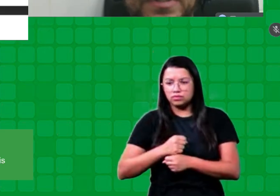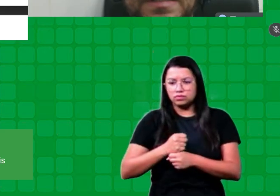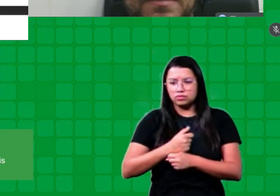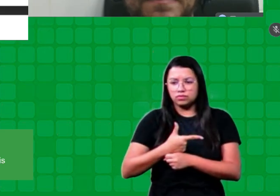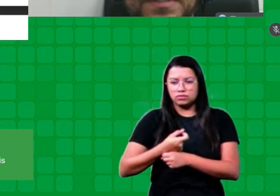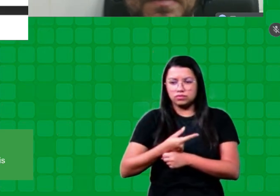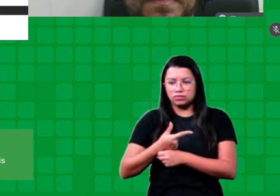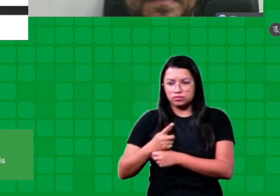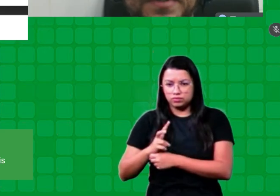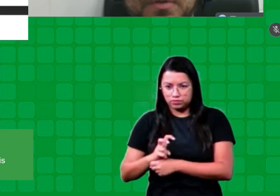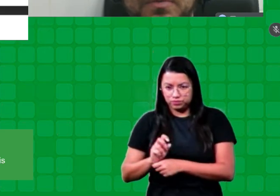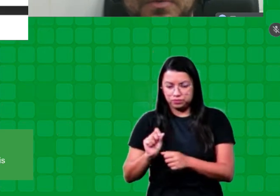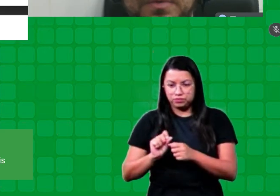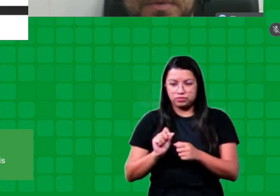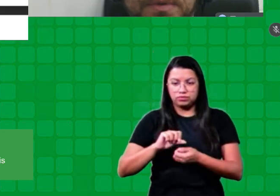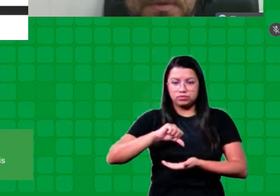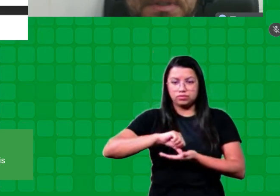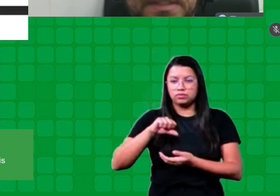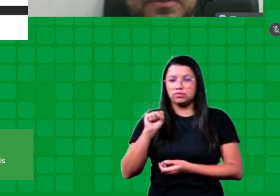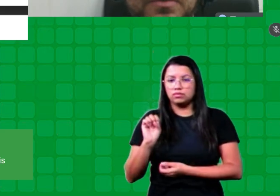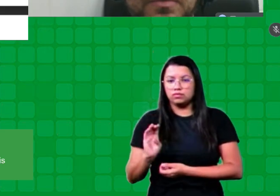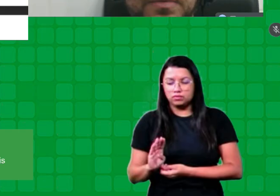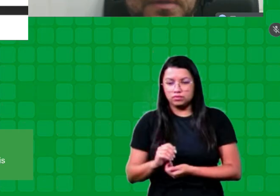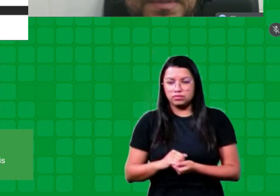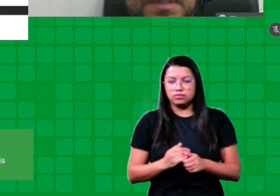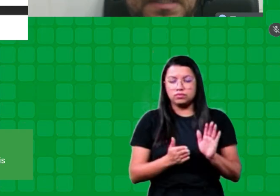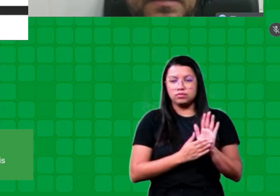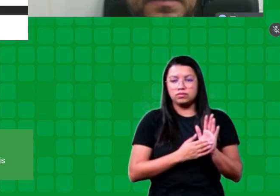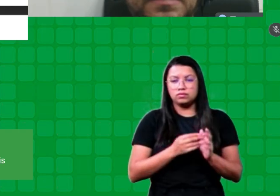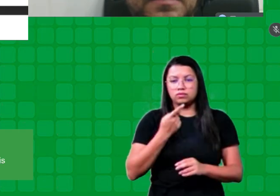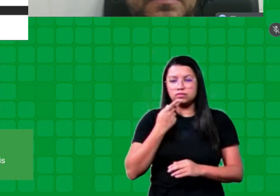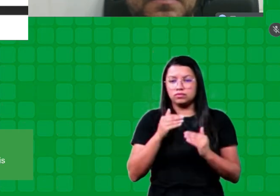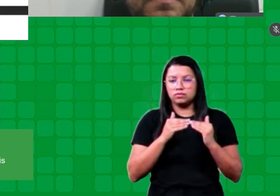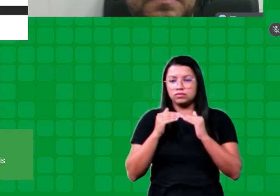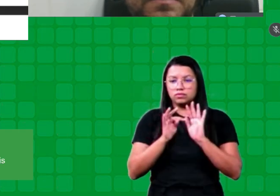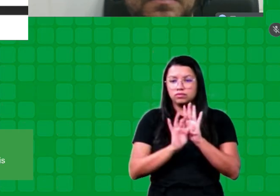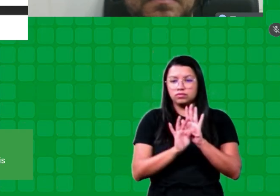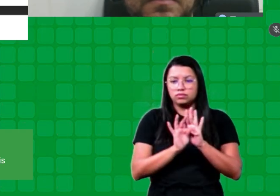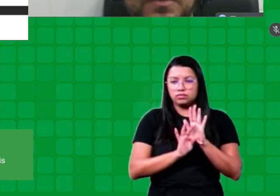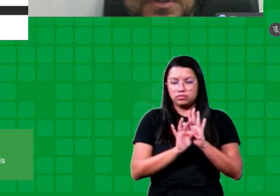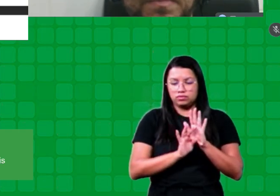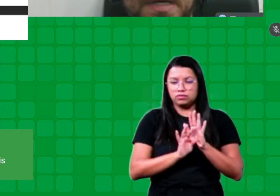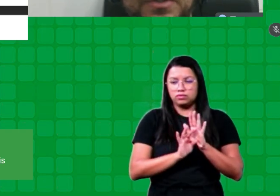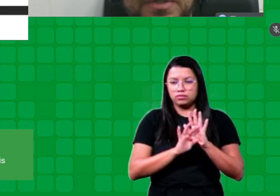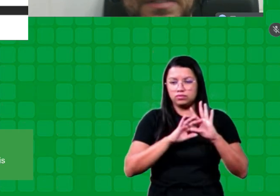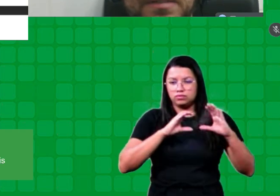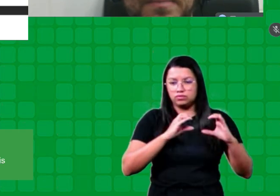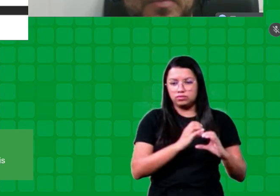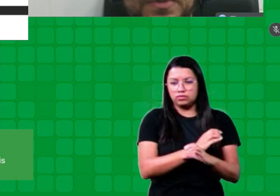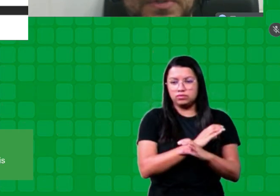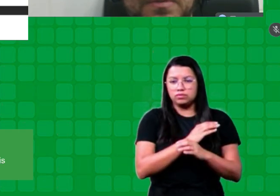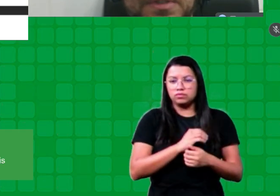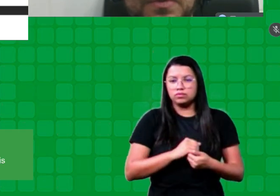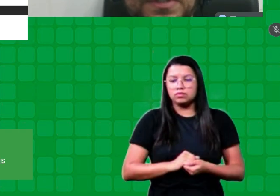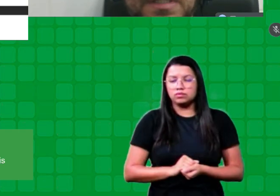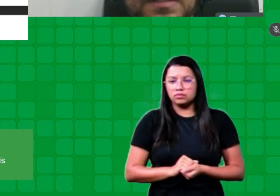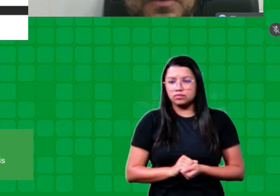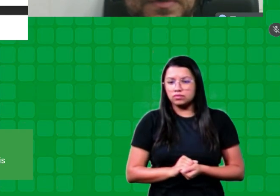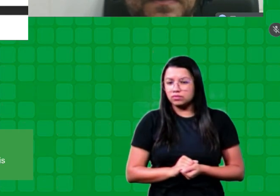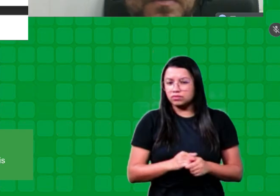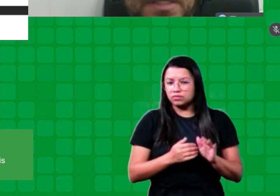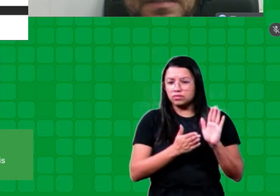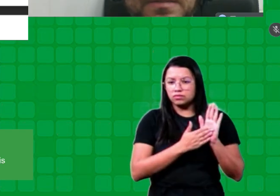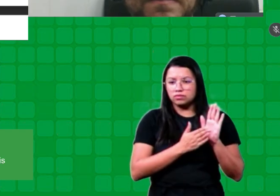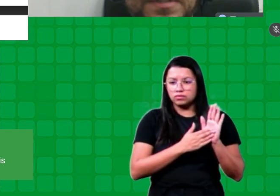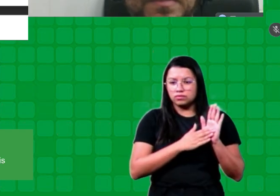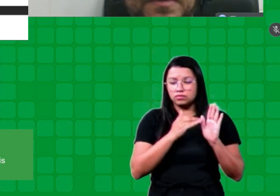a proposição visa, segundo texto ipsilíteris do despacho, a proposição, a solicitação